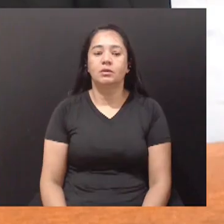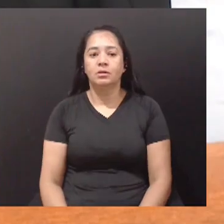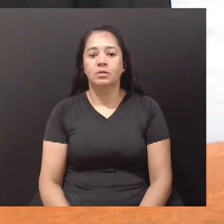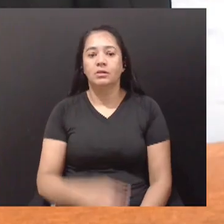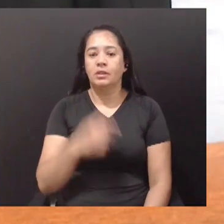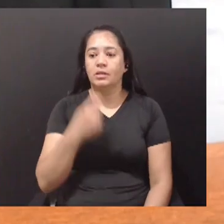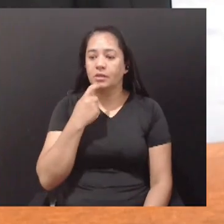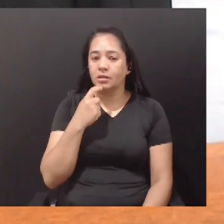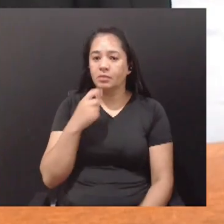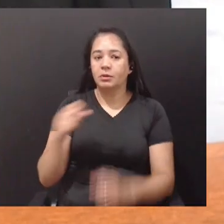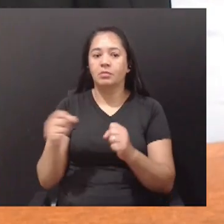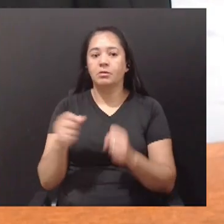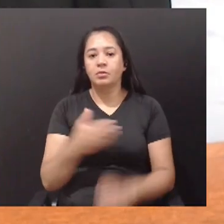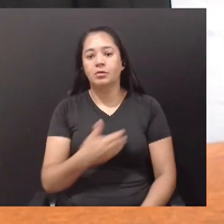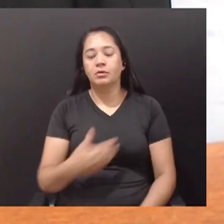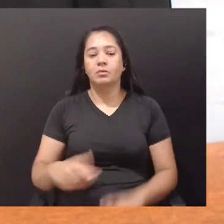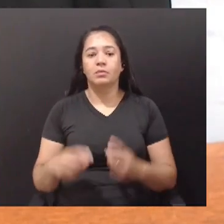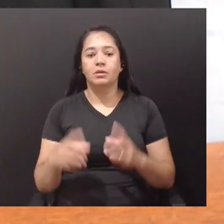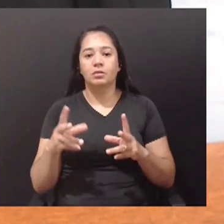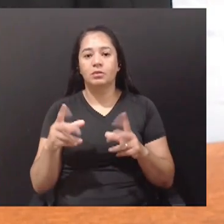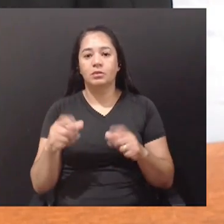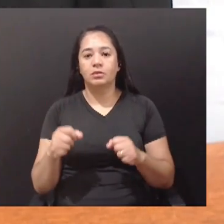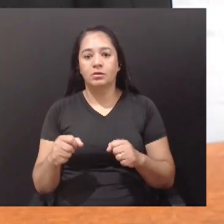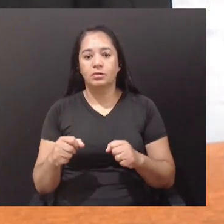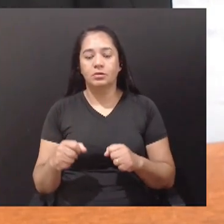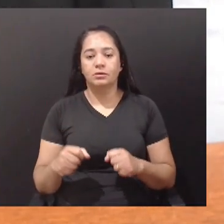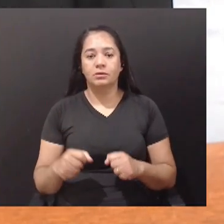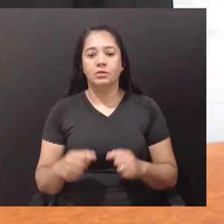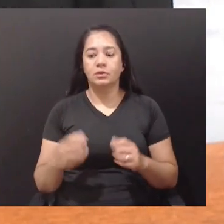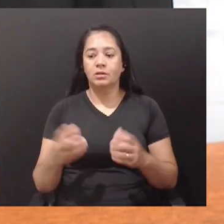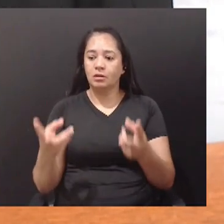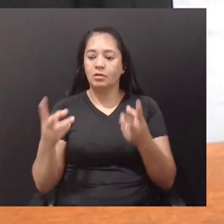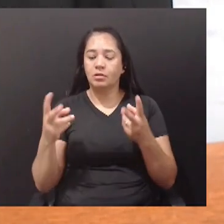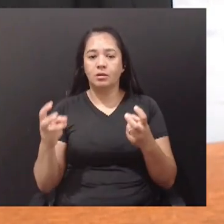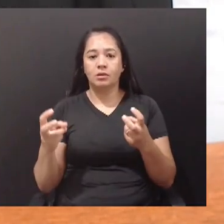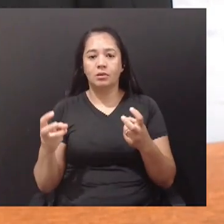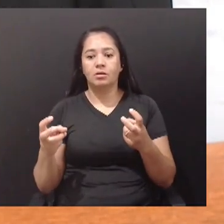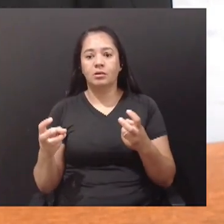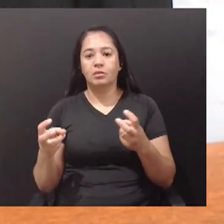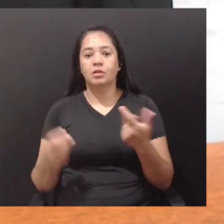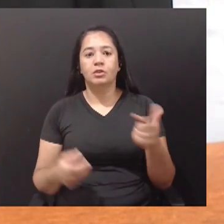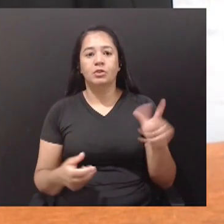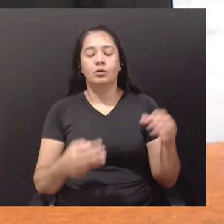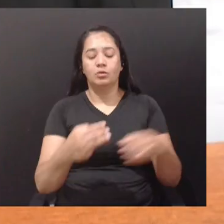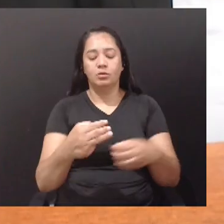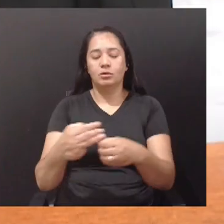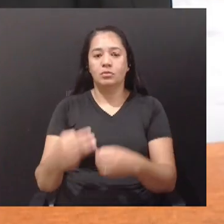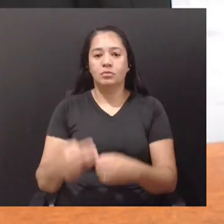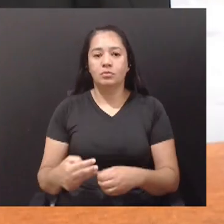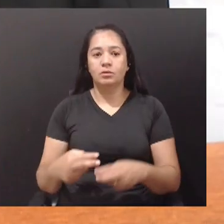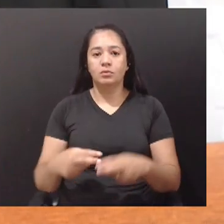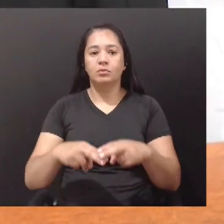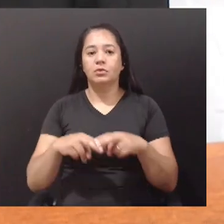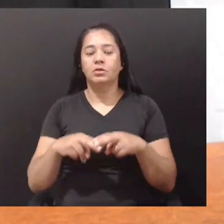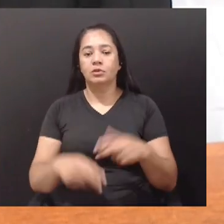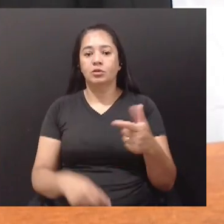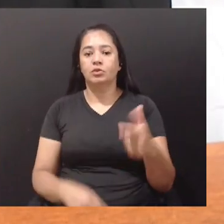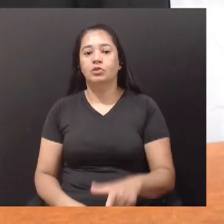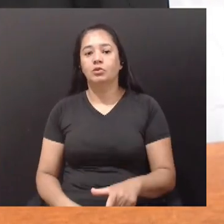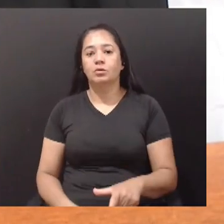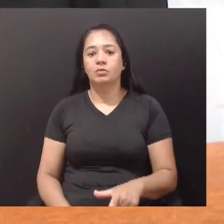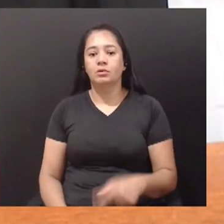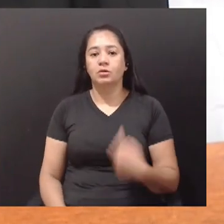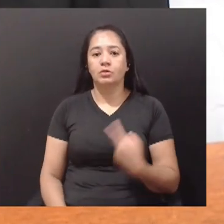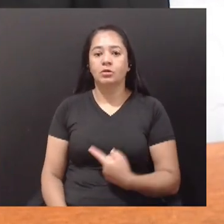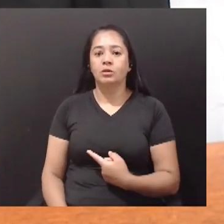poder público, mas também ser reconhecido em outros municípios. Por isso, mais uma vez, nós